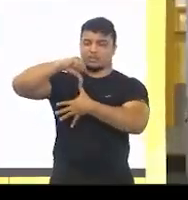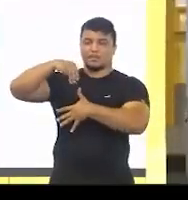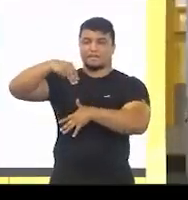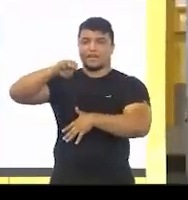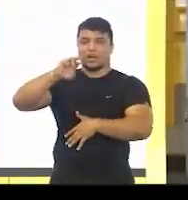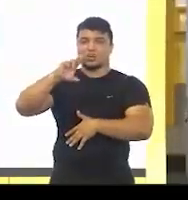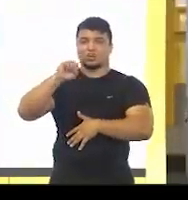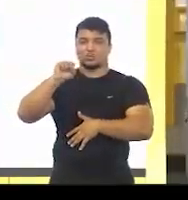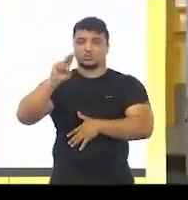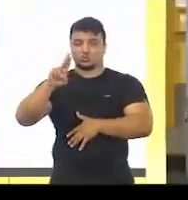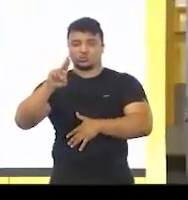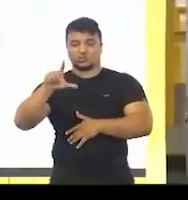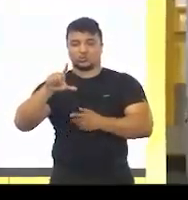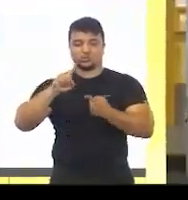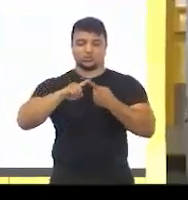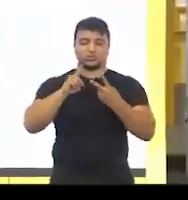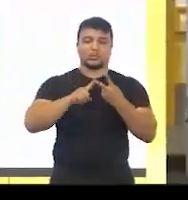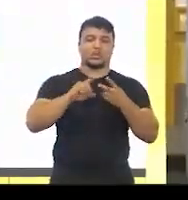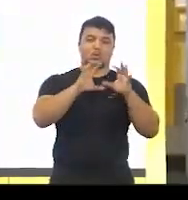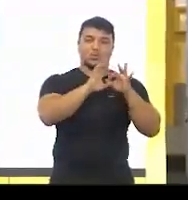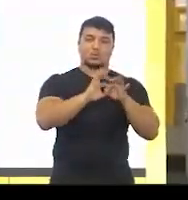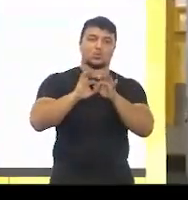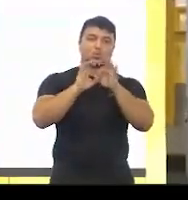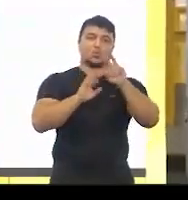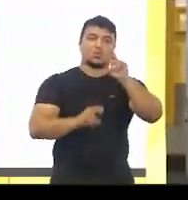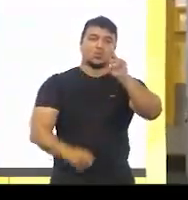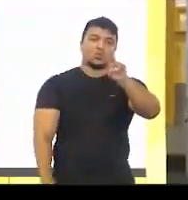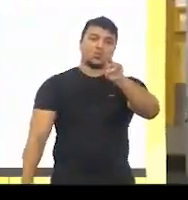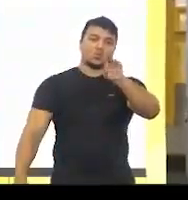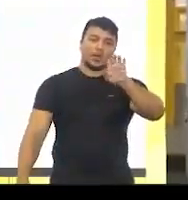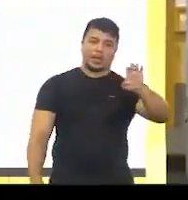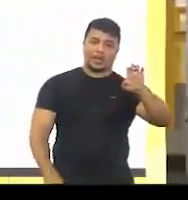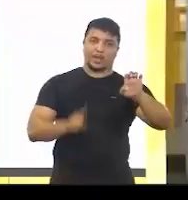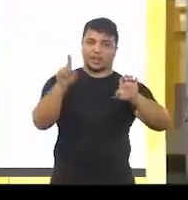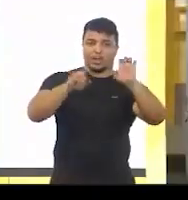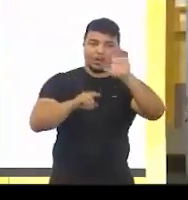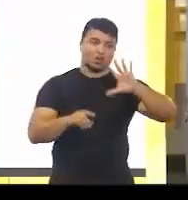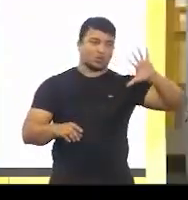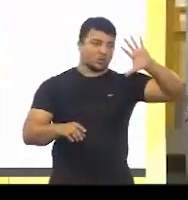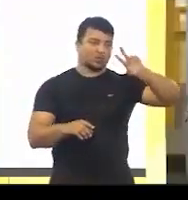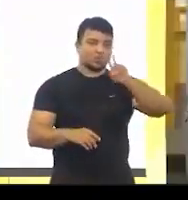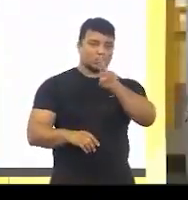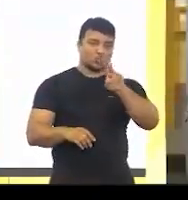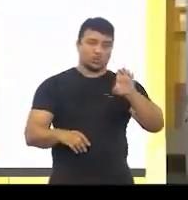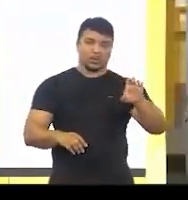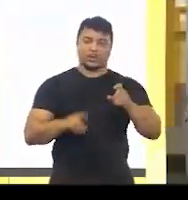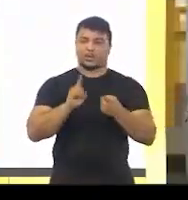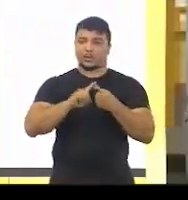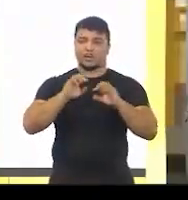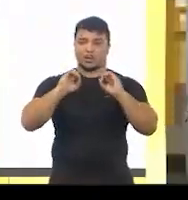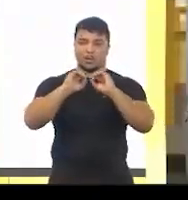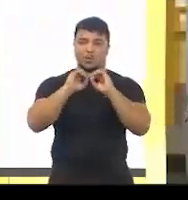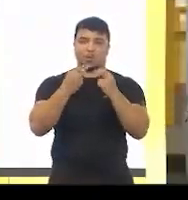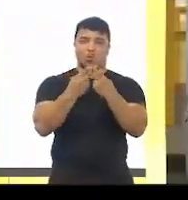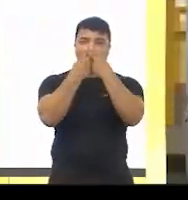Mercosul, União Europeia. Essa habilidade gosta de falar do papel da